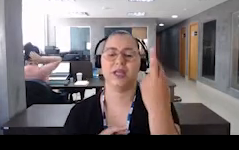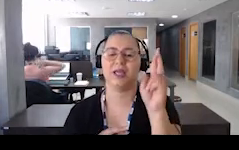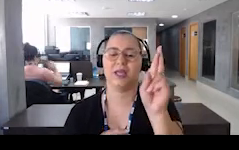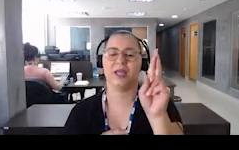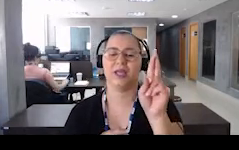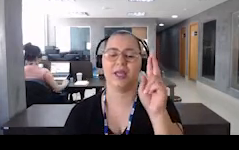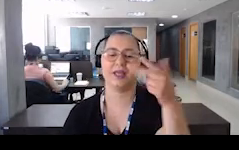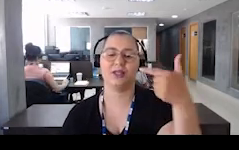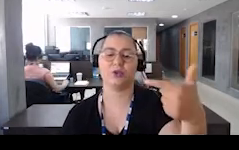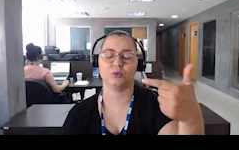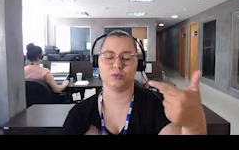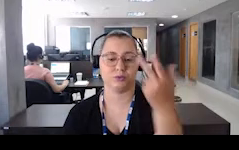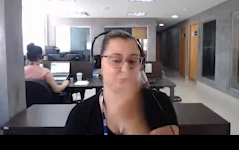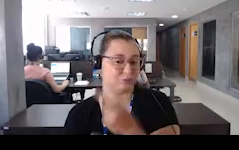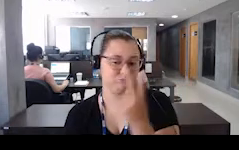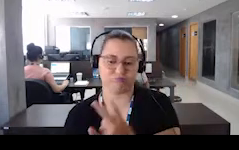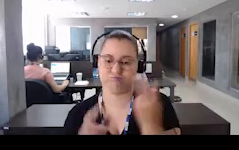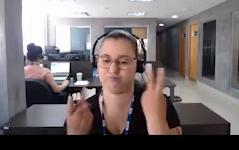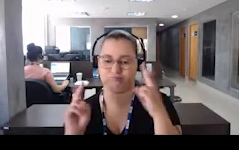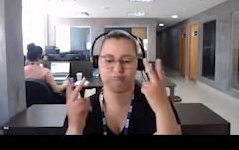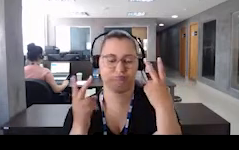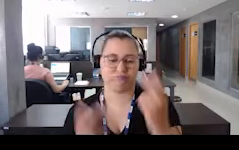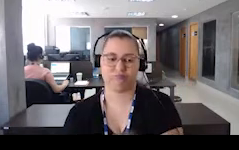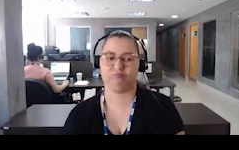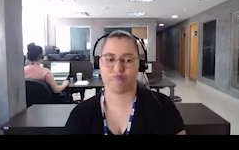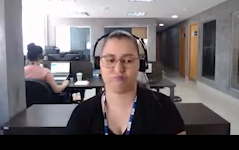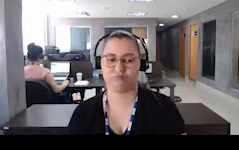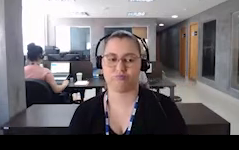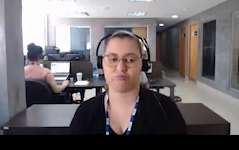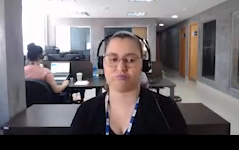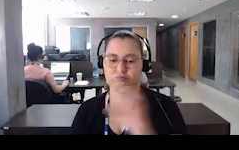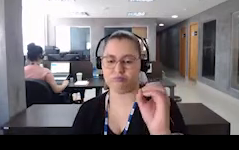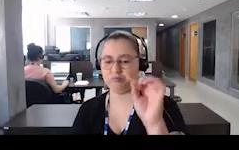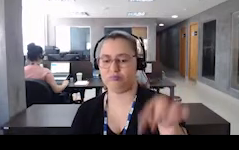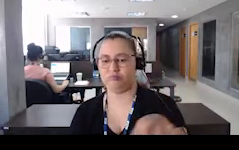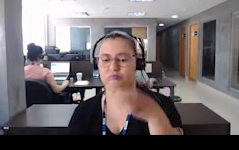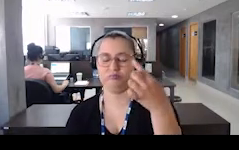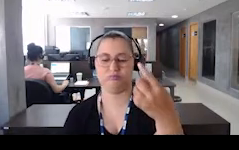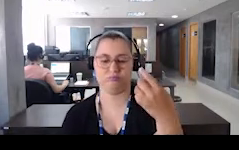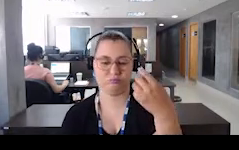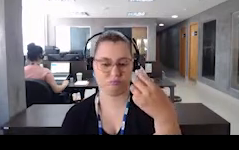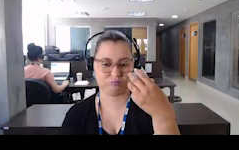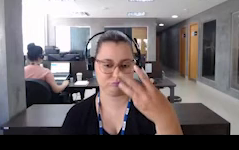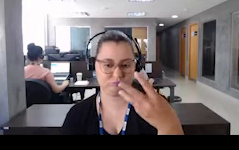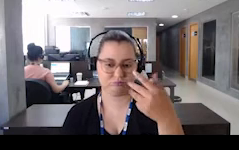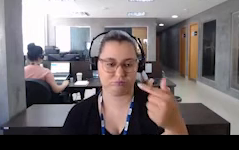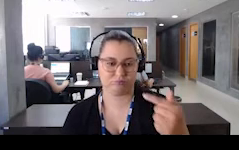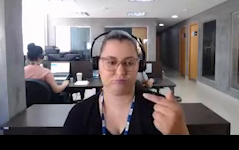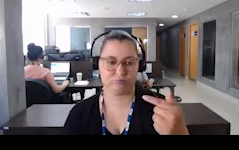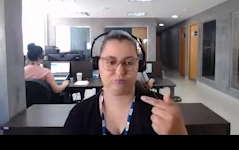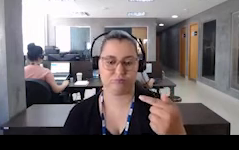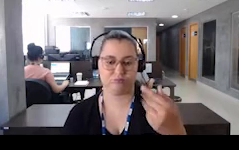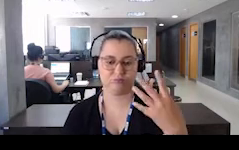R2? É o mesmo valor, né? Vou colocar aqui, ó. 0, R2 é